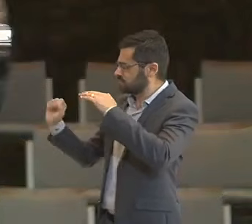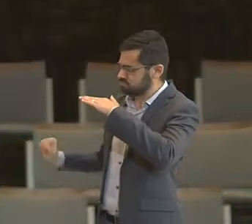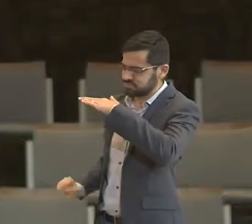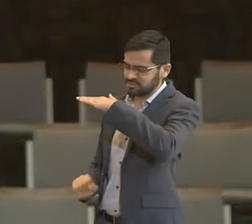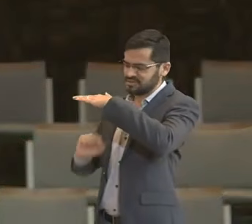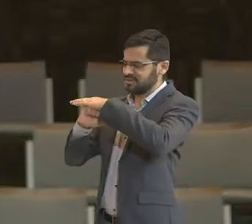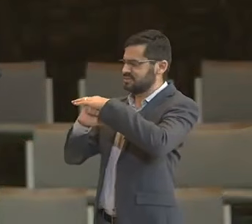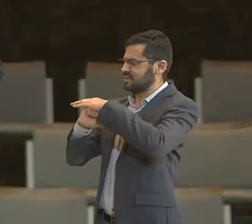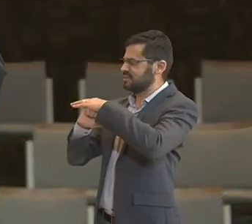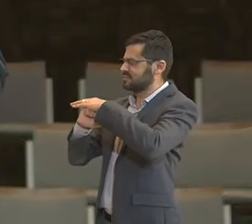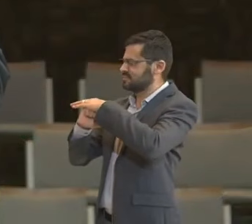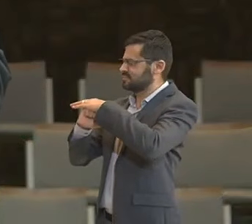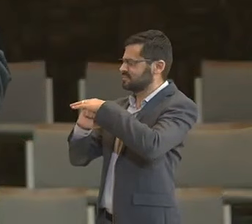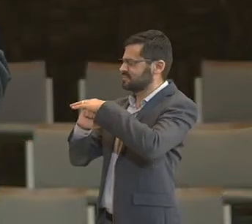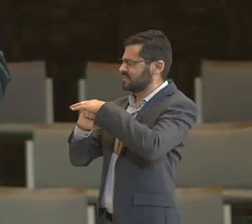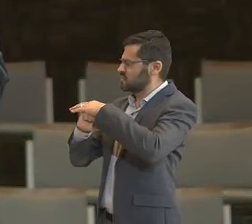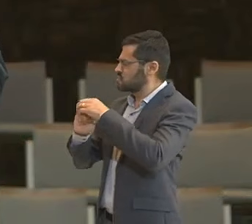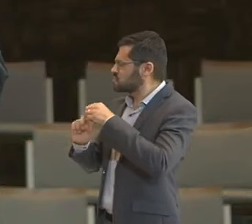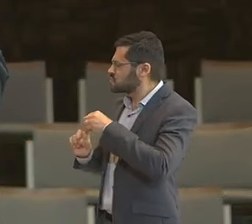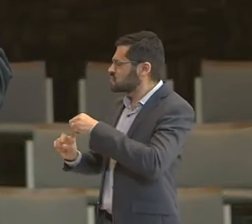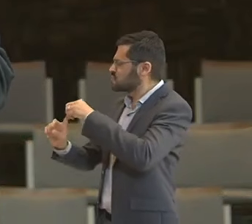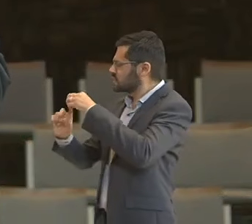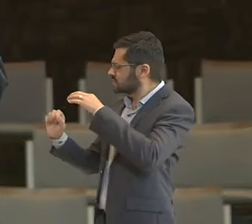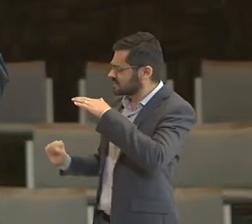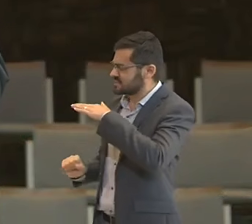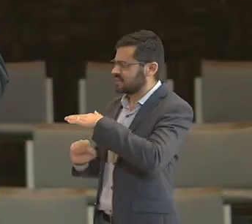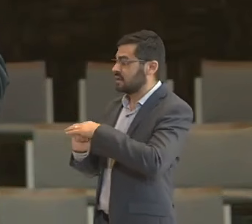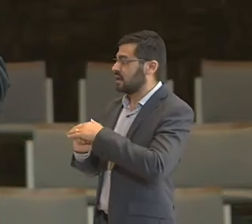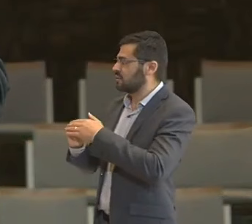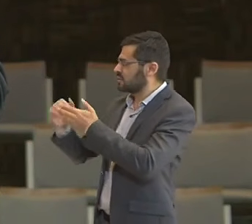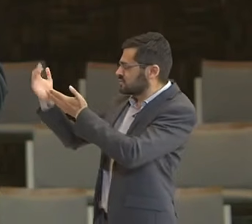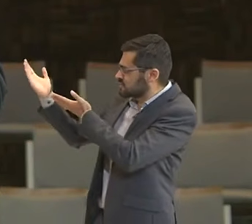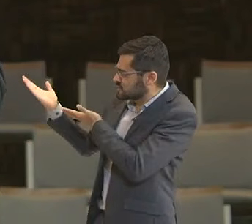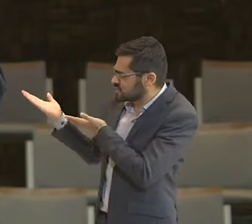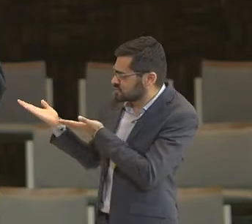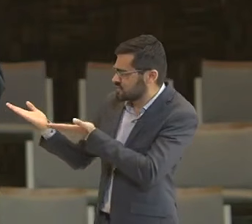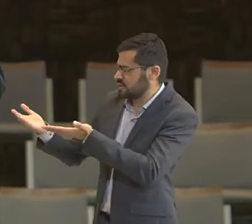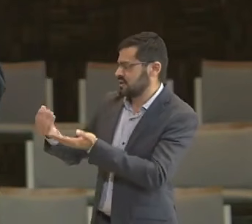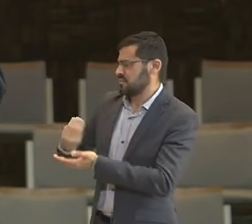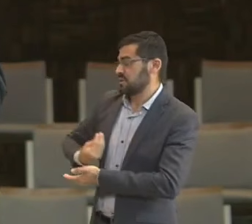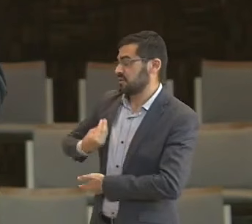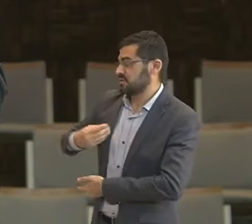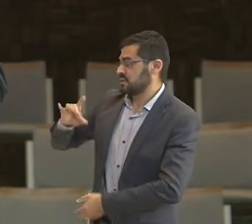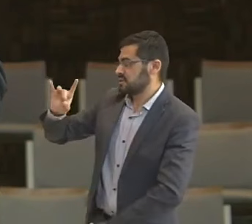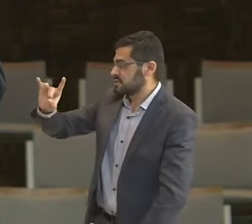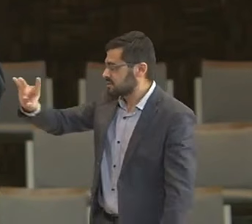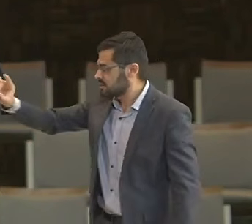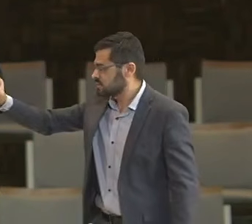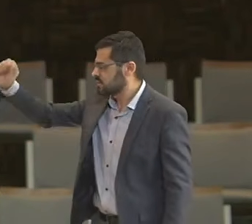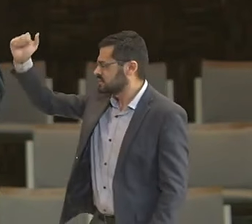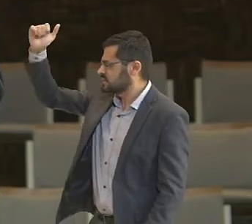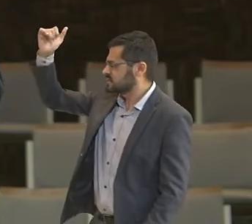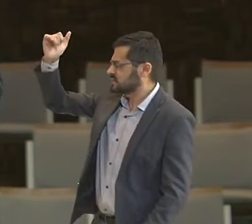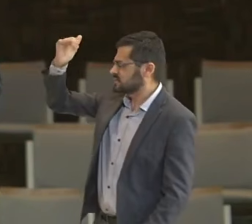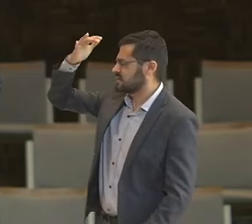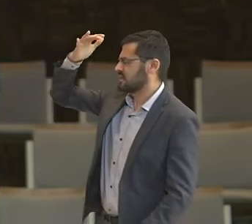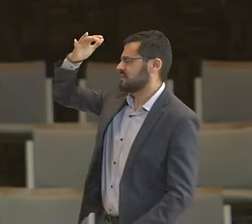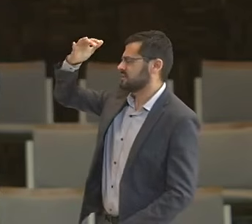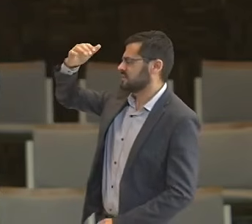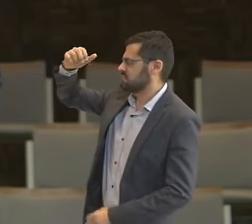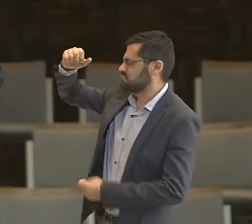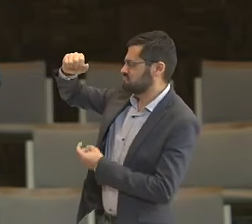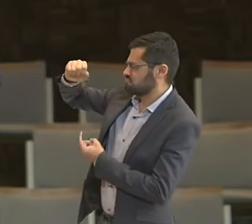quer beber daquela água. E agora venha, Senhor, sobre os teus filhos graça,